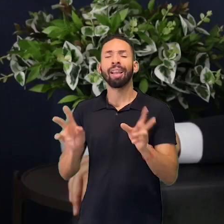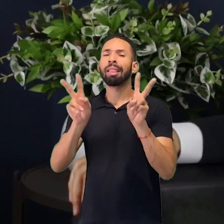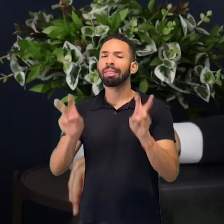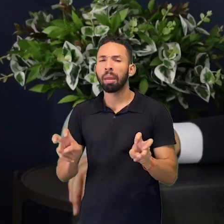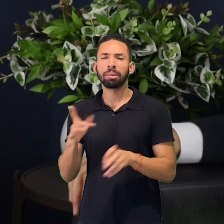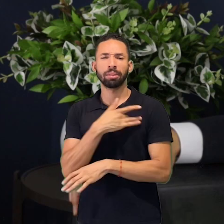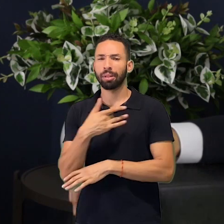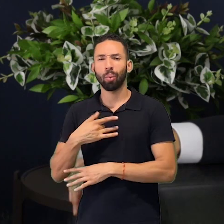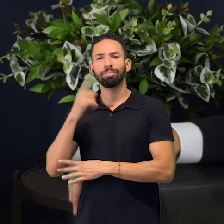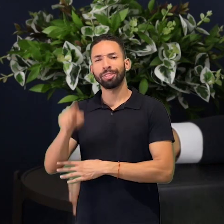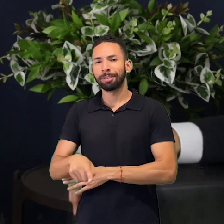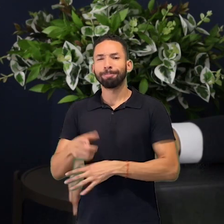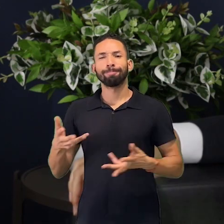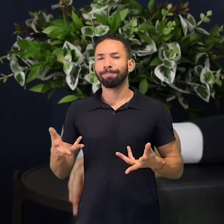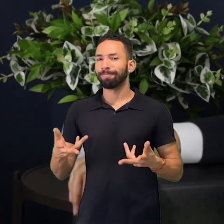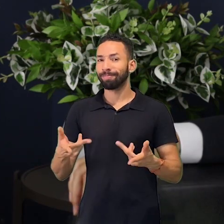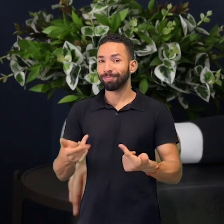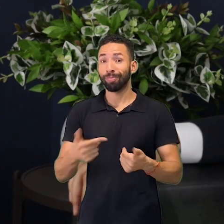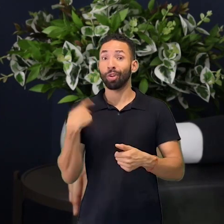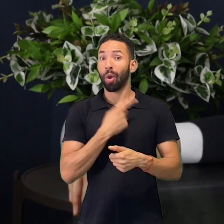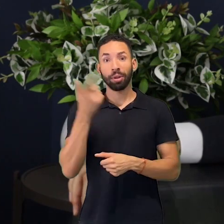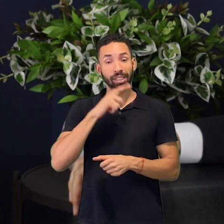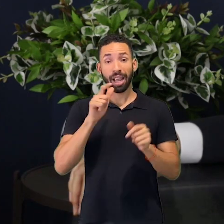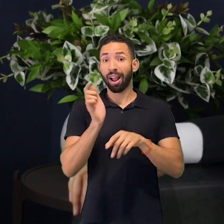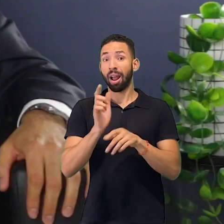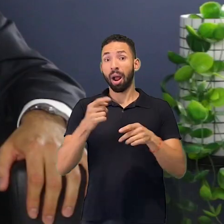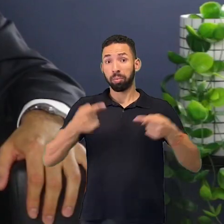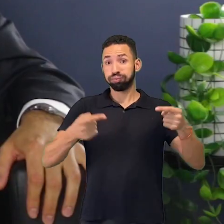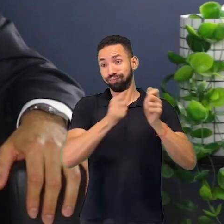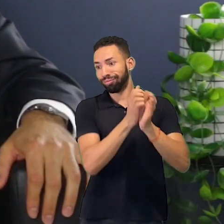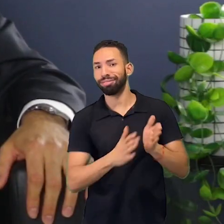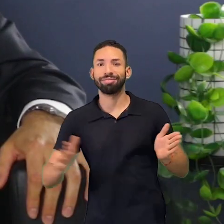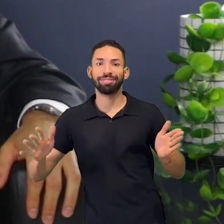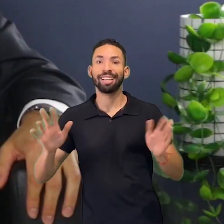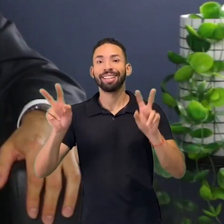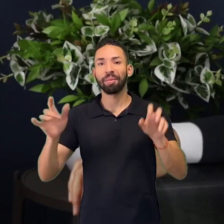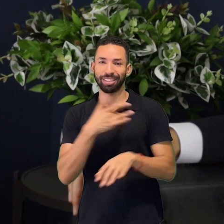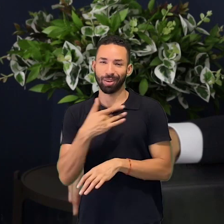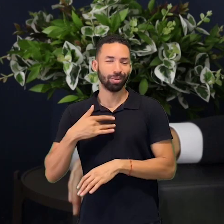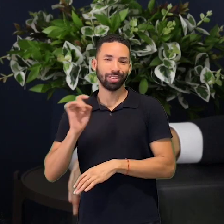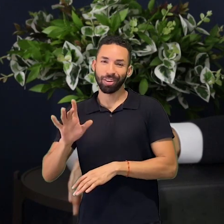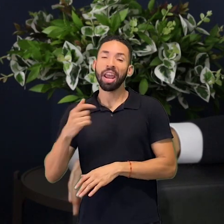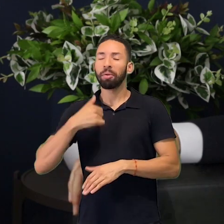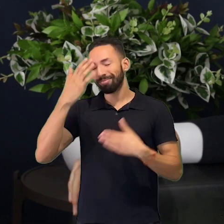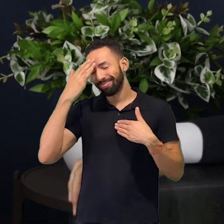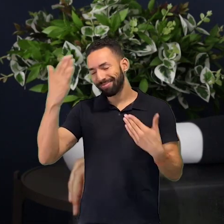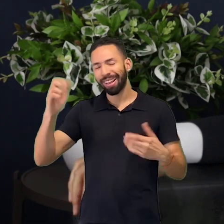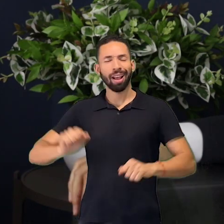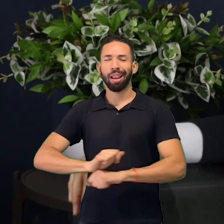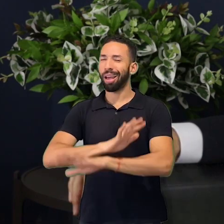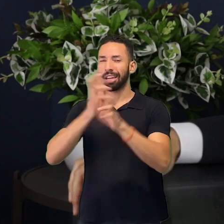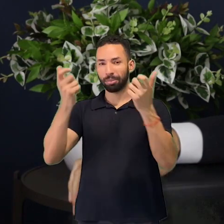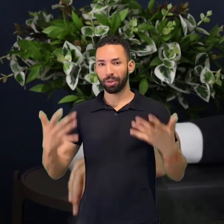disponibilidade. Essa temática da saúde é uma temática que daria uma temporada só sobre saúde. Então, eu queria agradecer, acho que foi